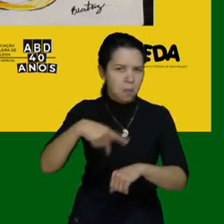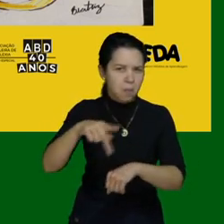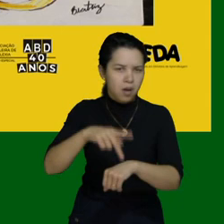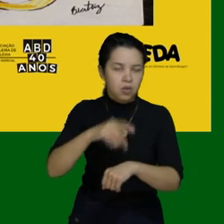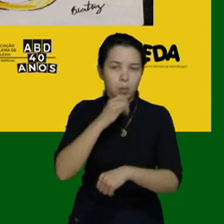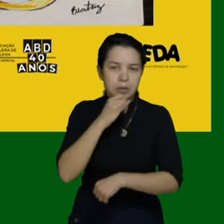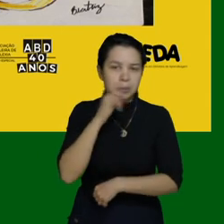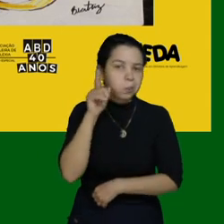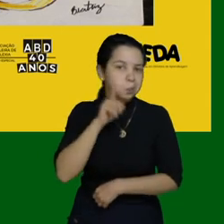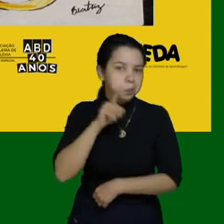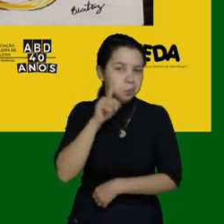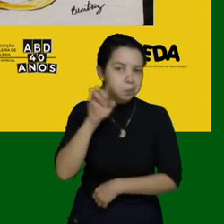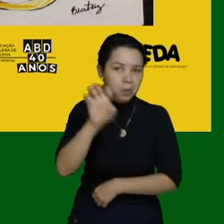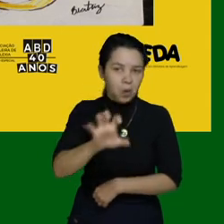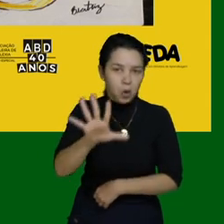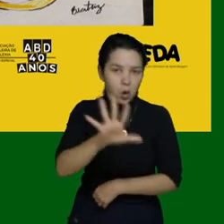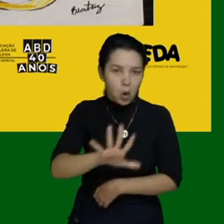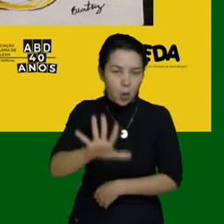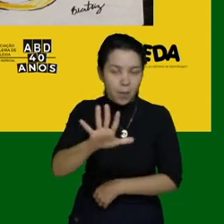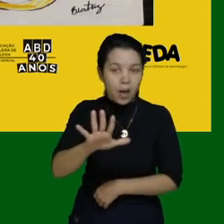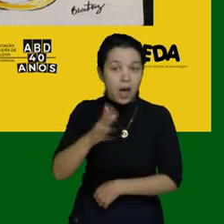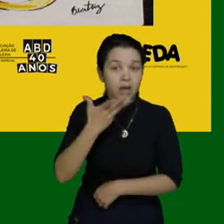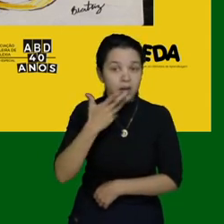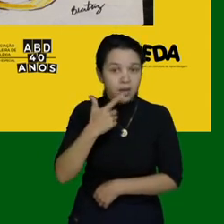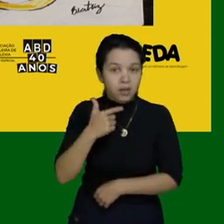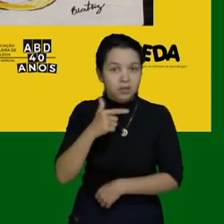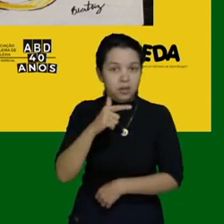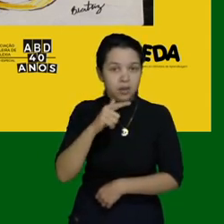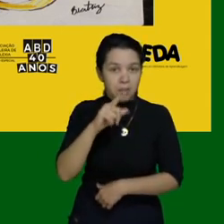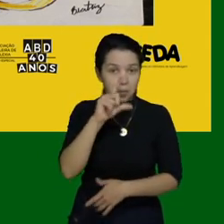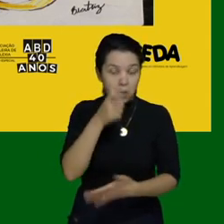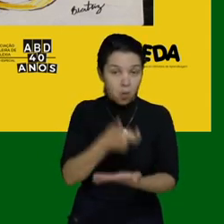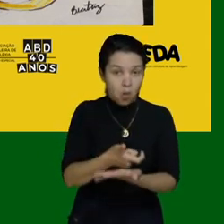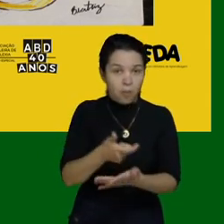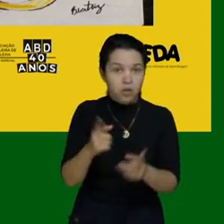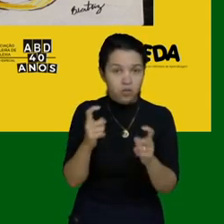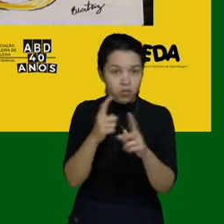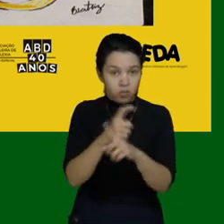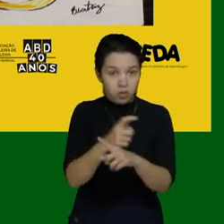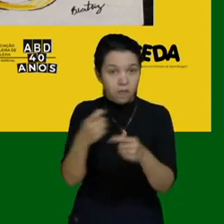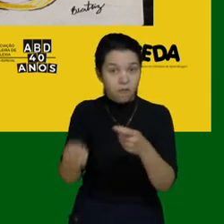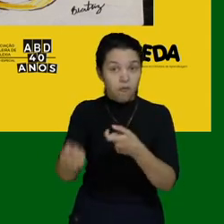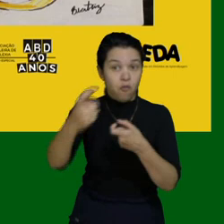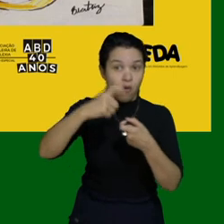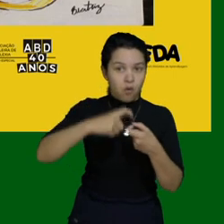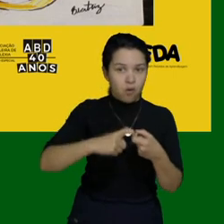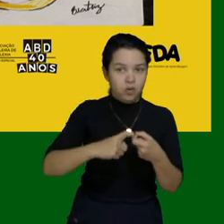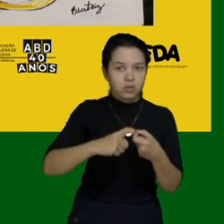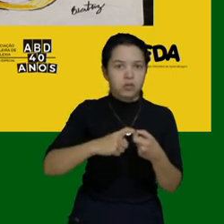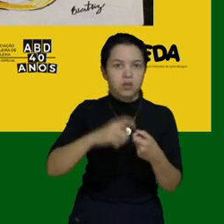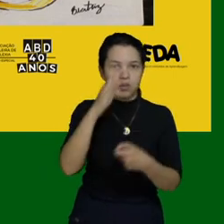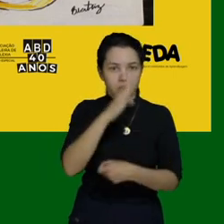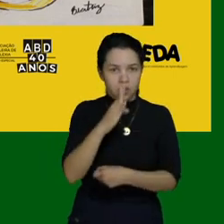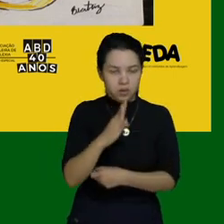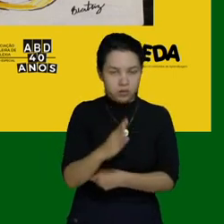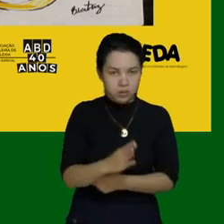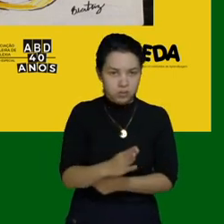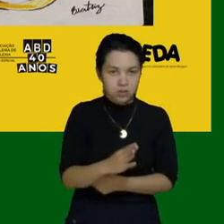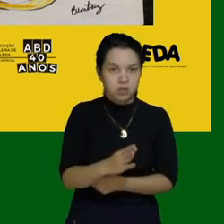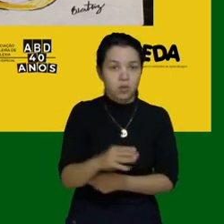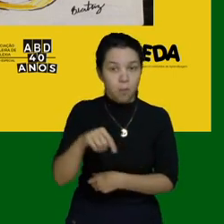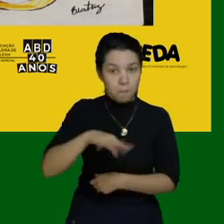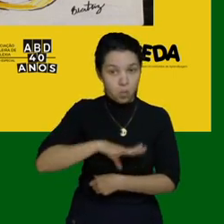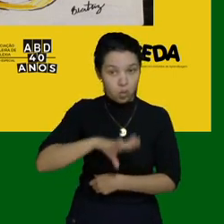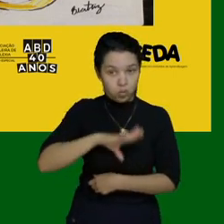Unidos ou na Europa a criança começa a apresentar dificuldade tem que voltar pro Brasil fazer na língua mãe e na língua que ele tá